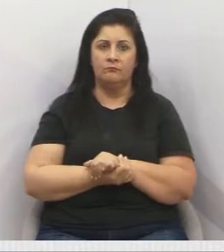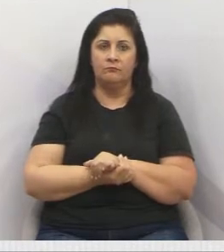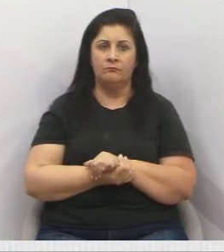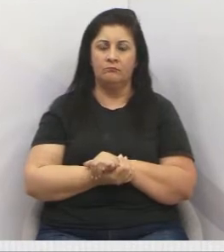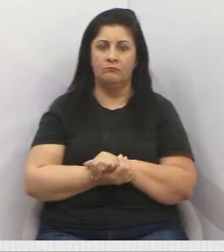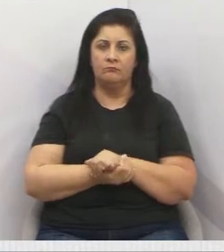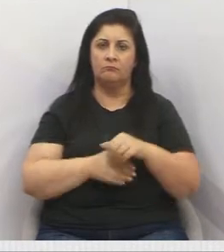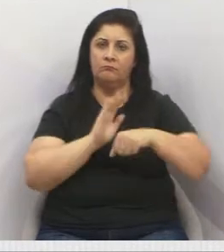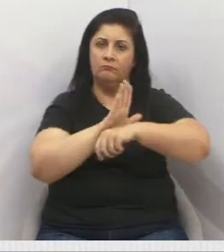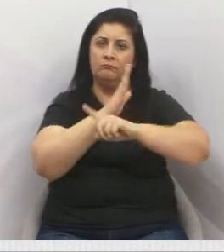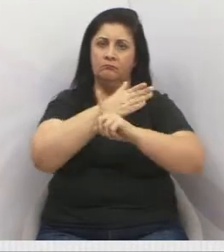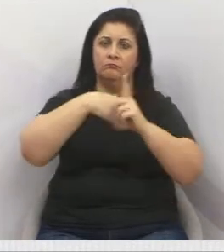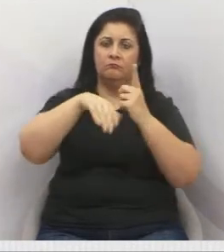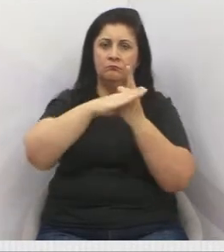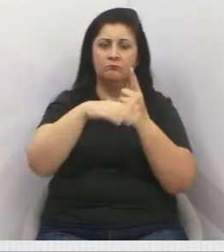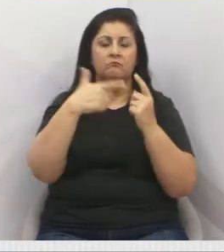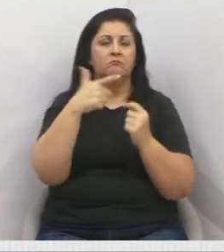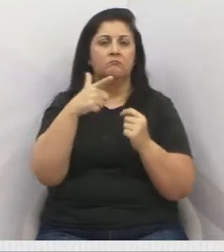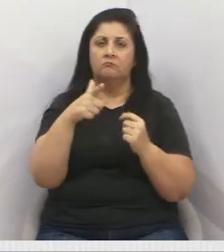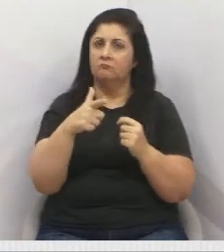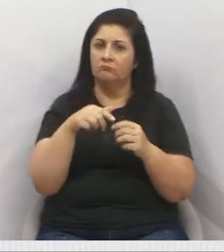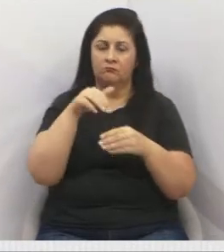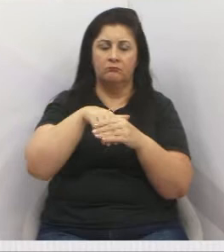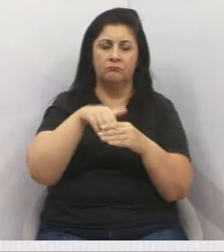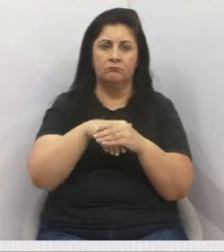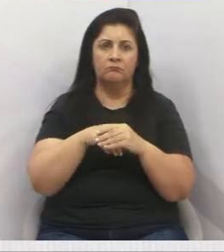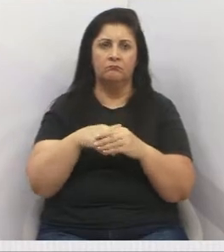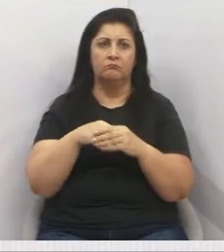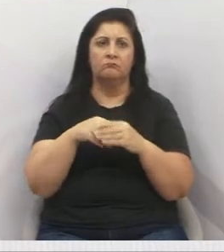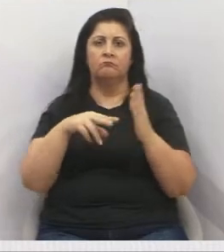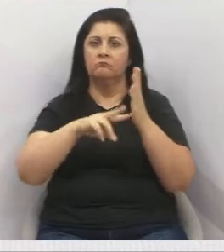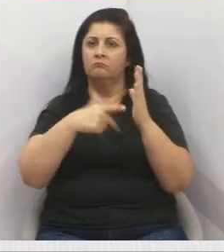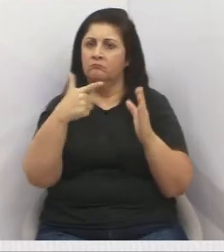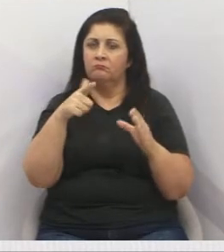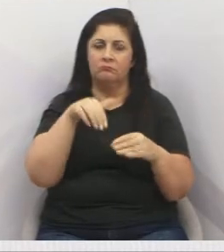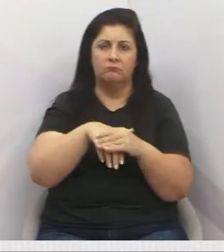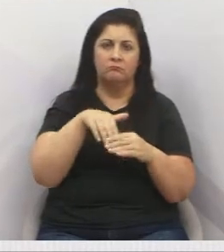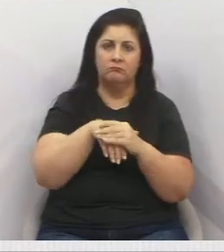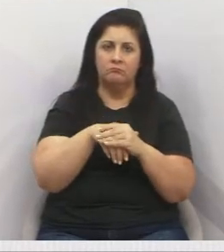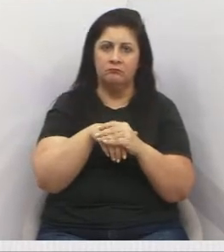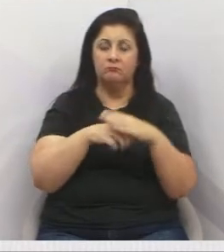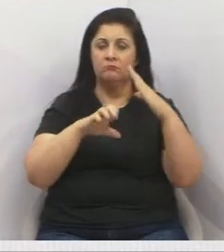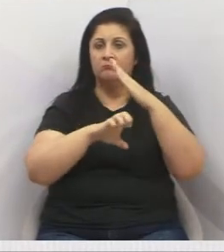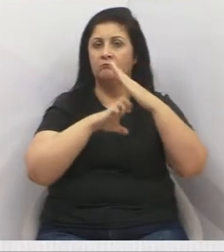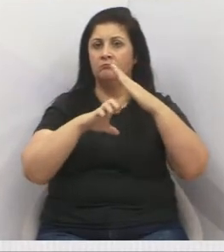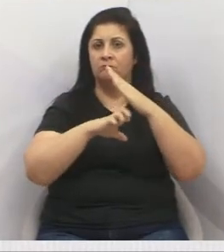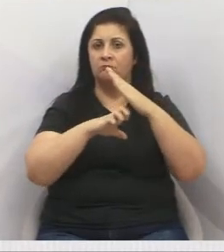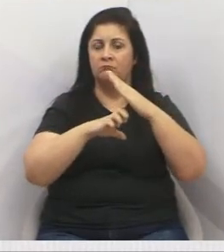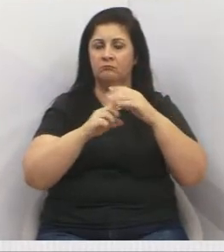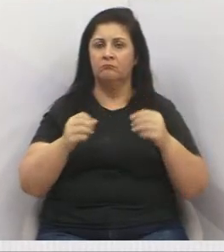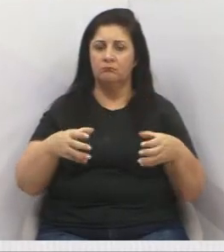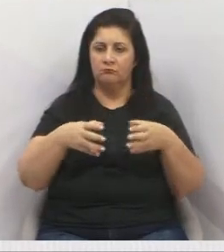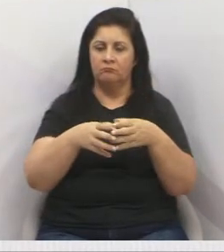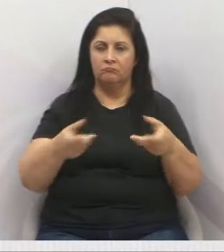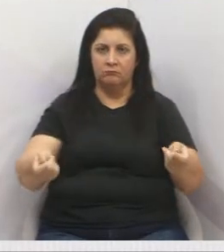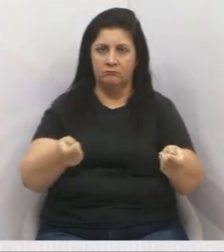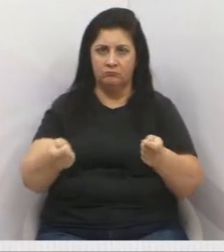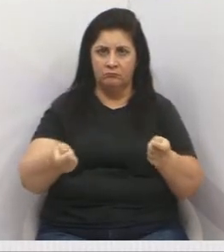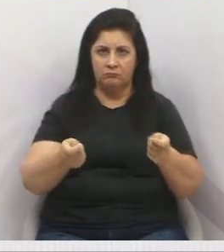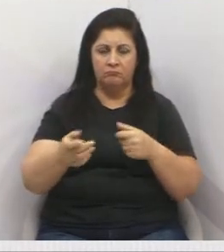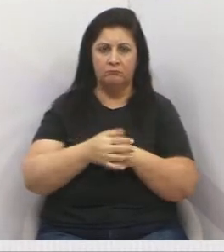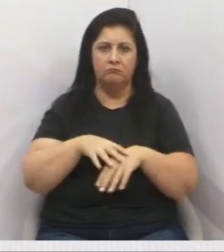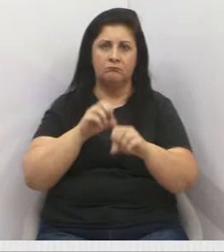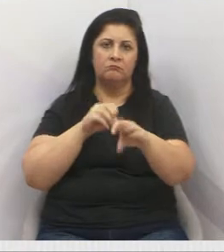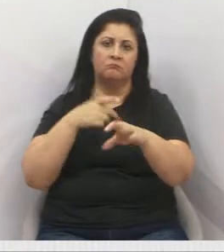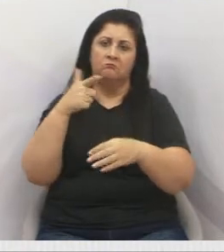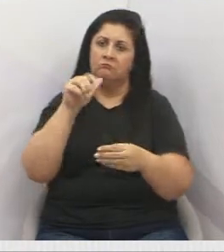Movimentos populares em branco, entidade de classe sindical em branco, empresas ou entidades profissionais, Associação das Empresas de Mineração, entidades